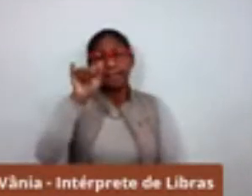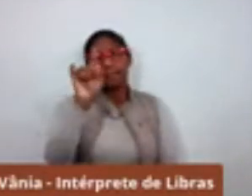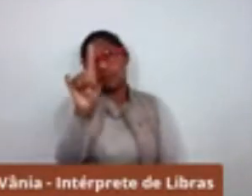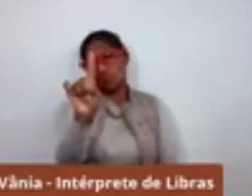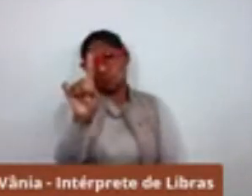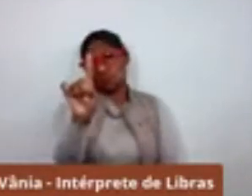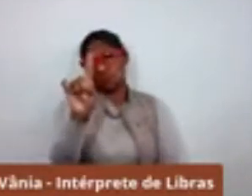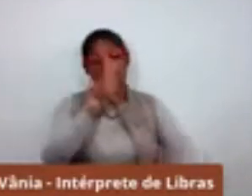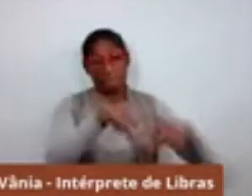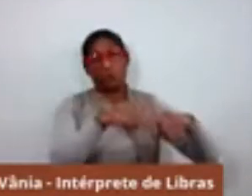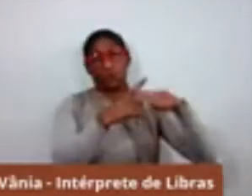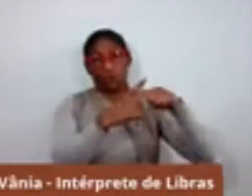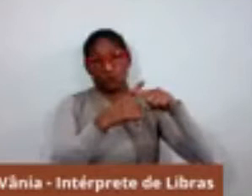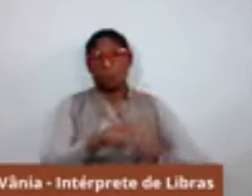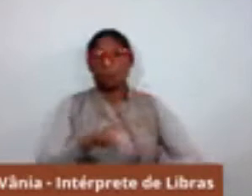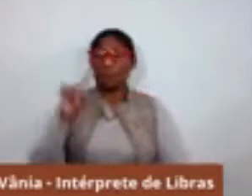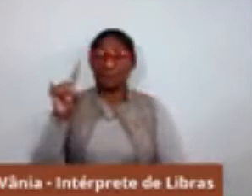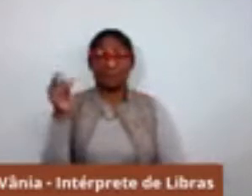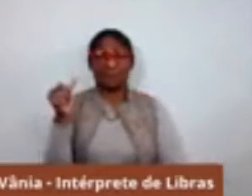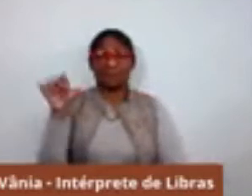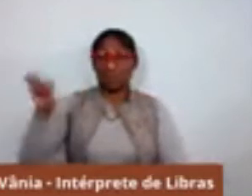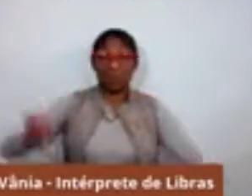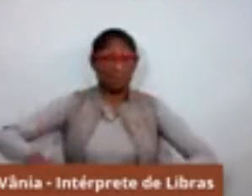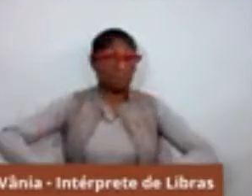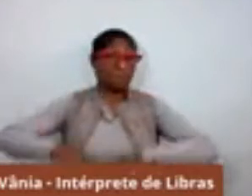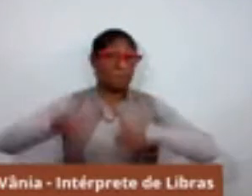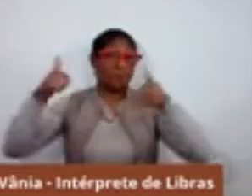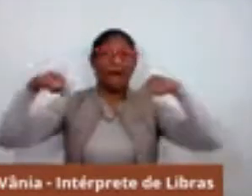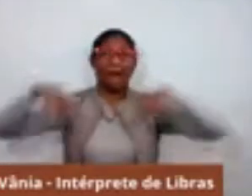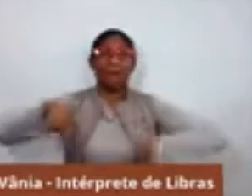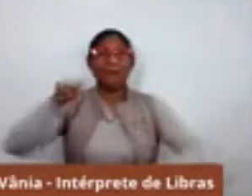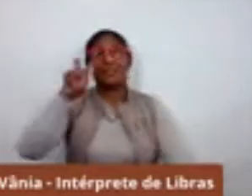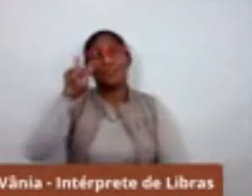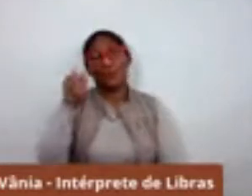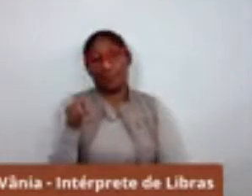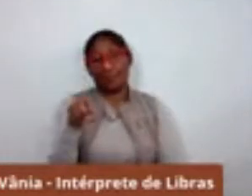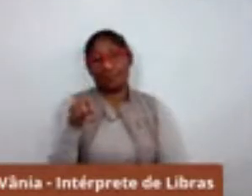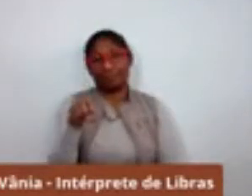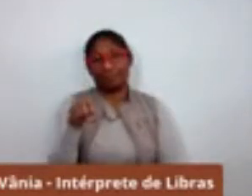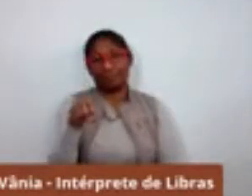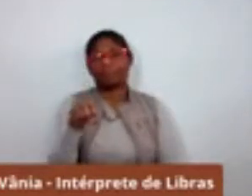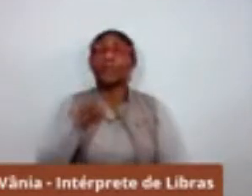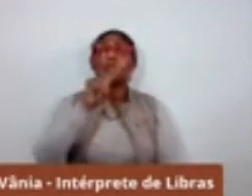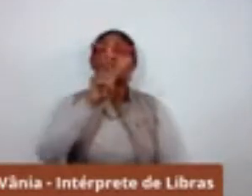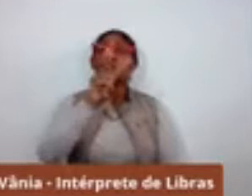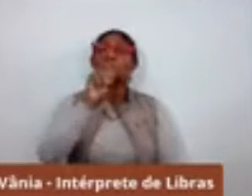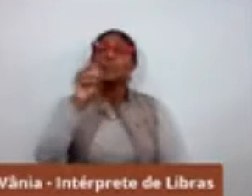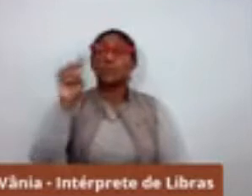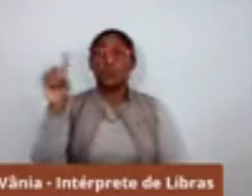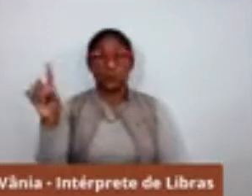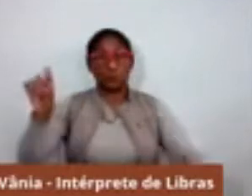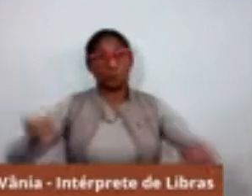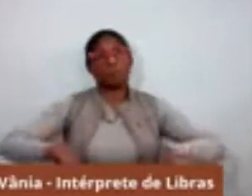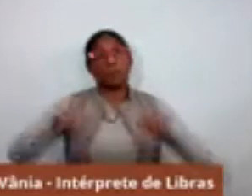dos 159 casos já recuperados, e agora são 50 casos ativos para 201 casos